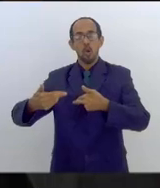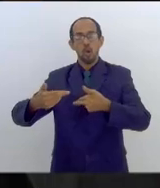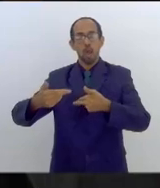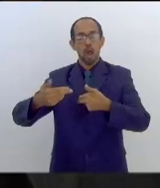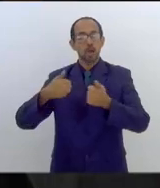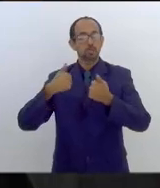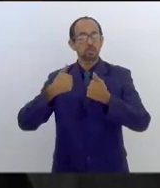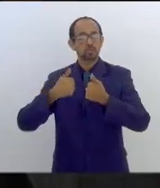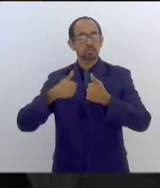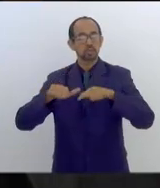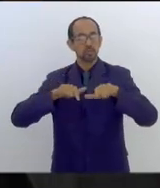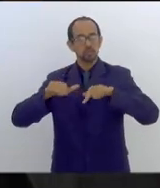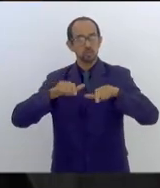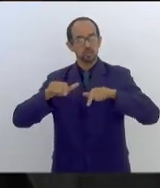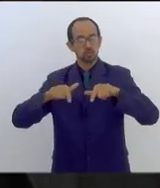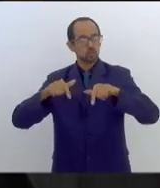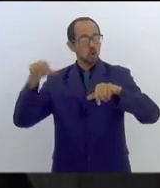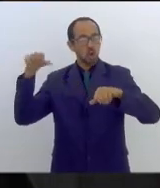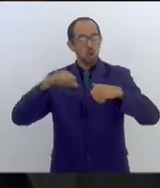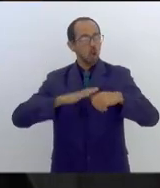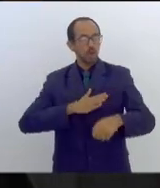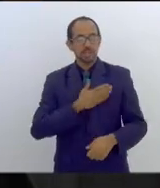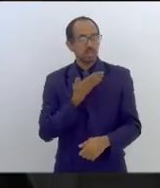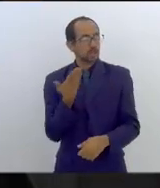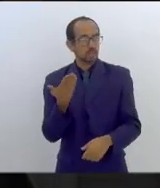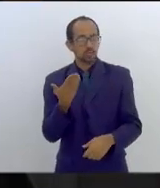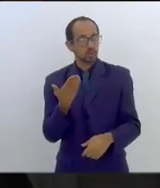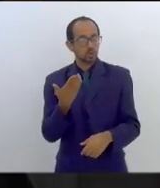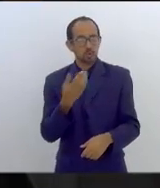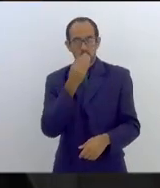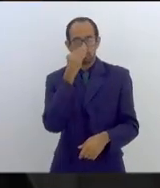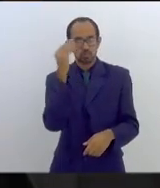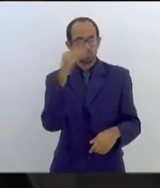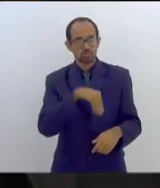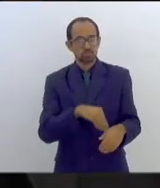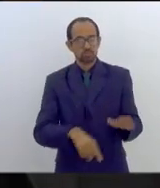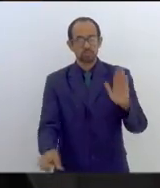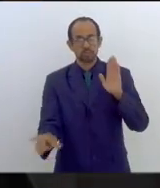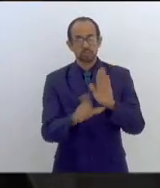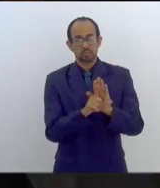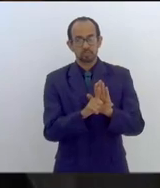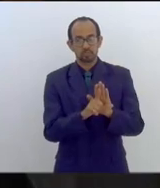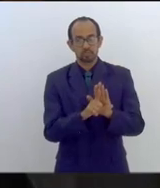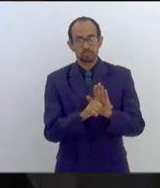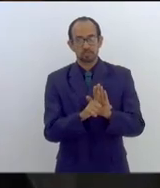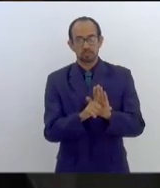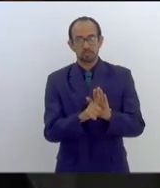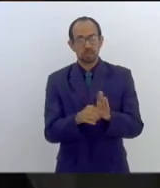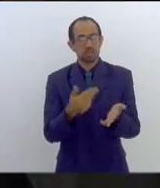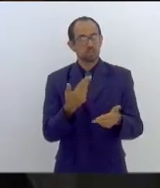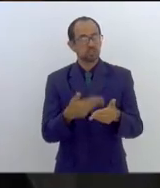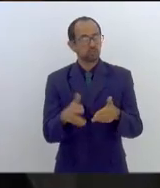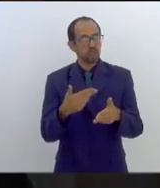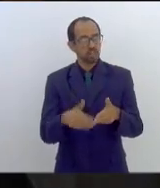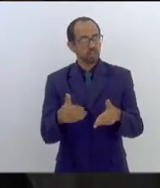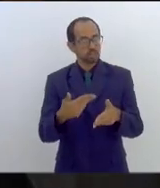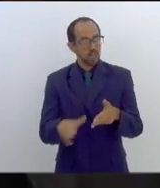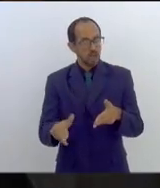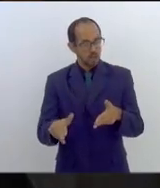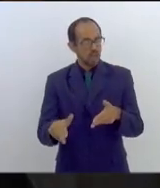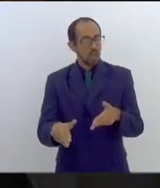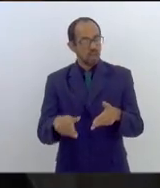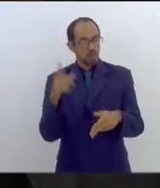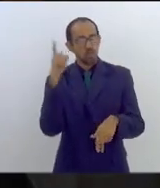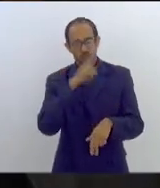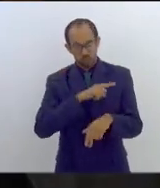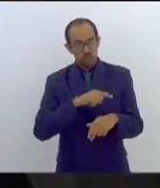péssimos, com desrespeito ao contrato e à legislação em vigor, para tapar o furo deixado pela